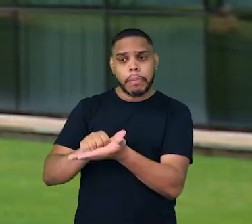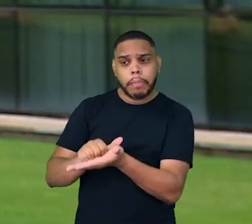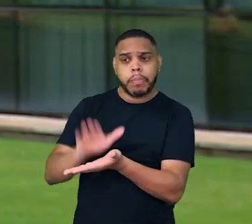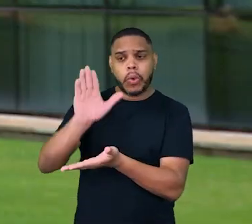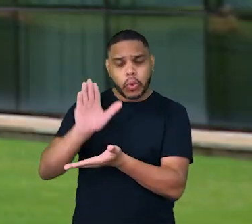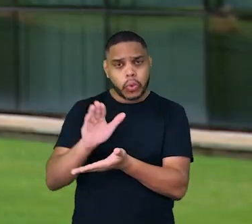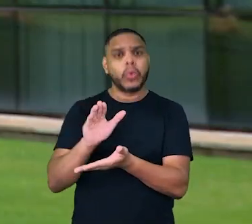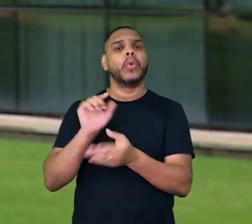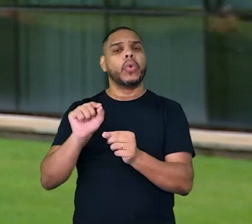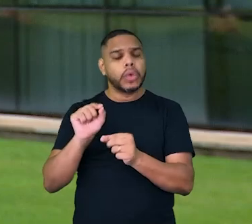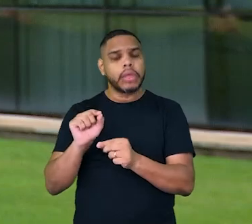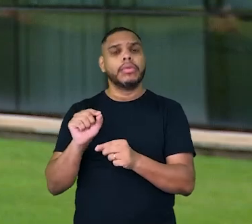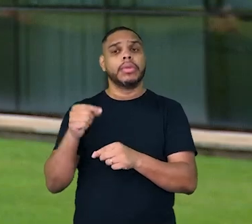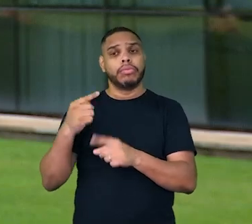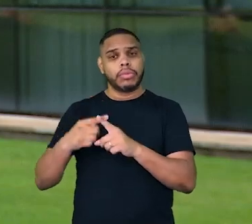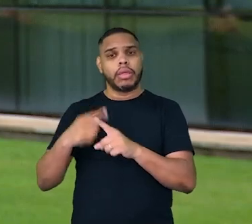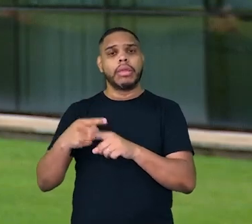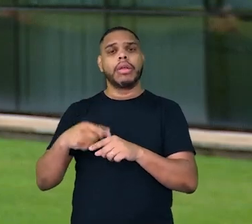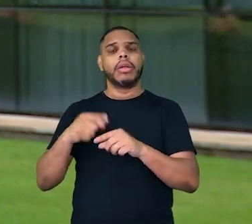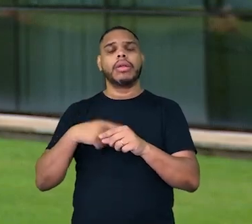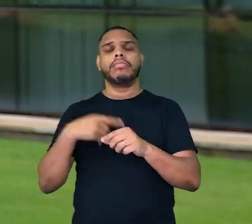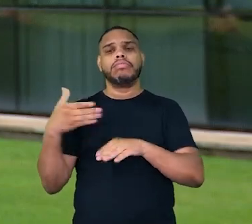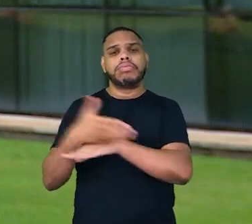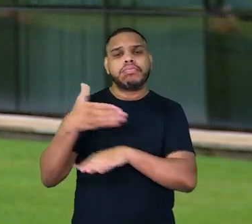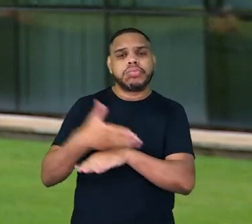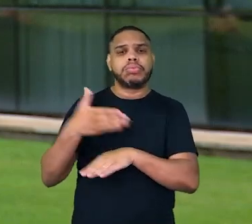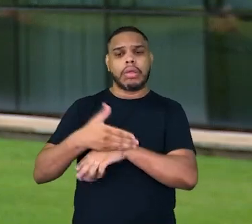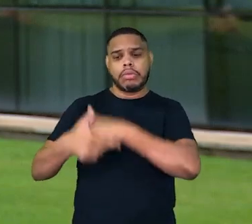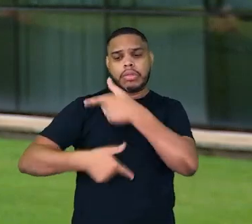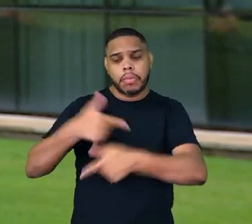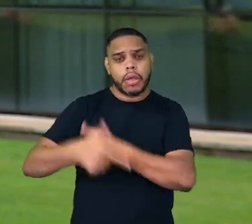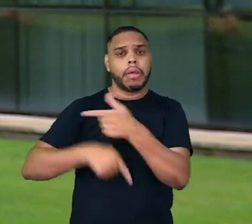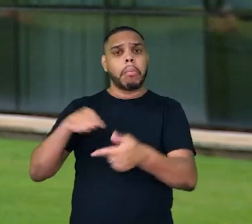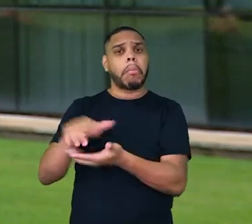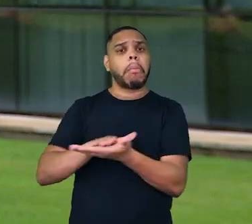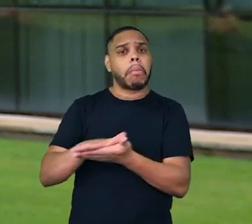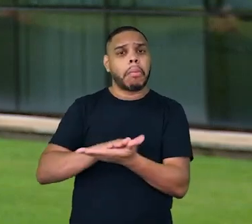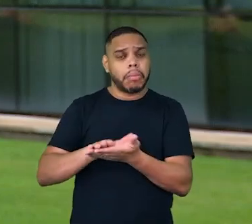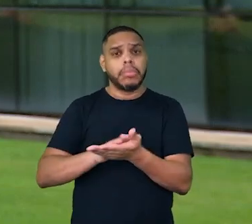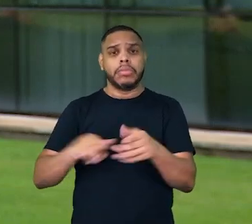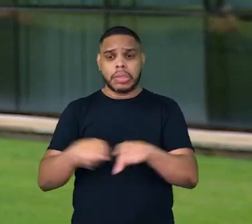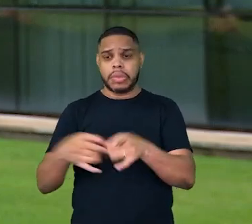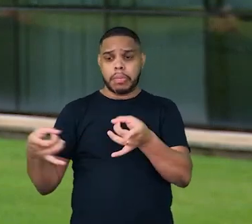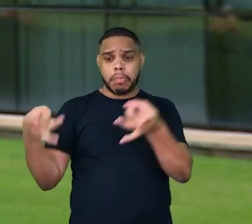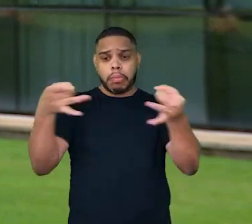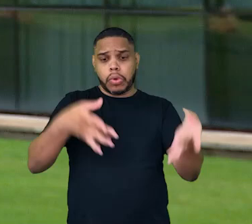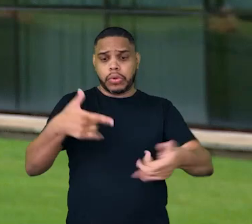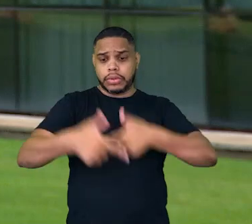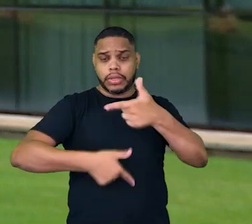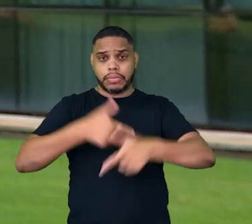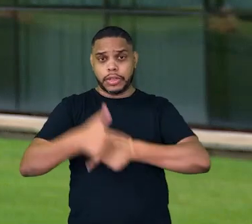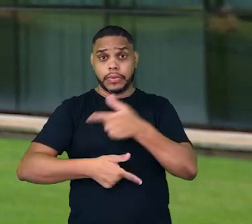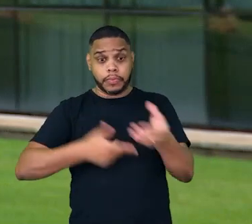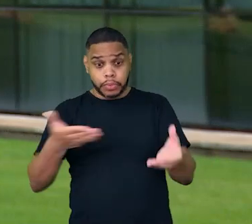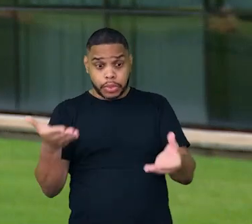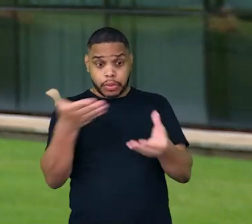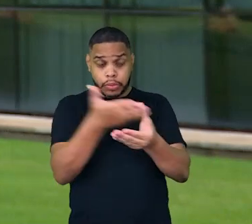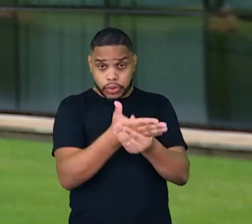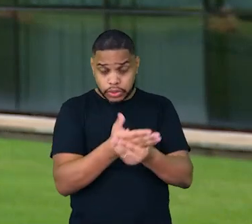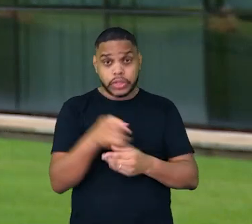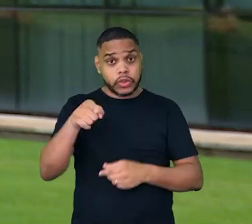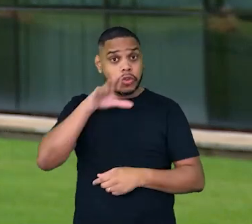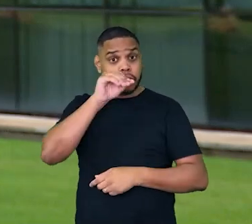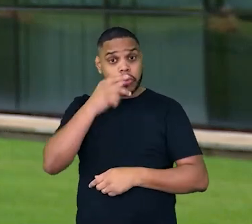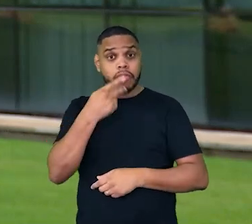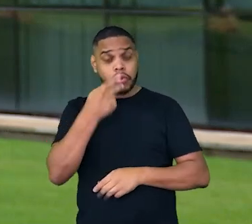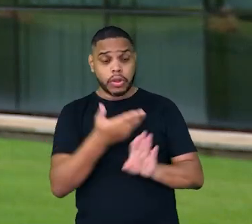dispensado por desídia, ou seja, negligência no cumprimento das atividades, além de abandono de emprego. No processo, o